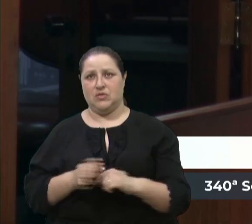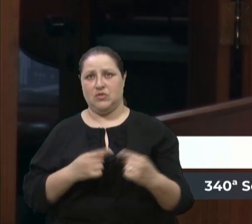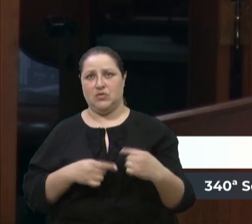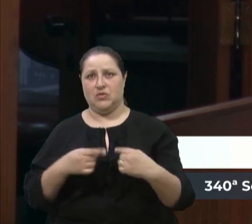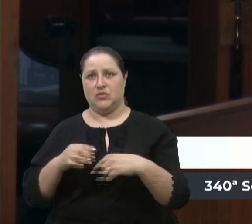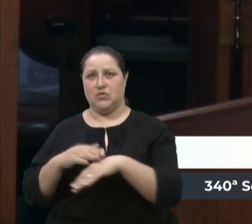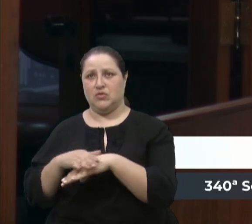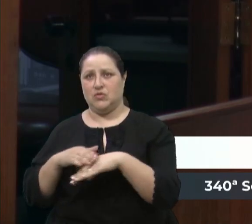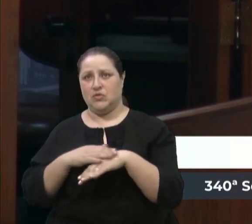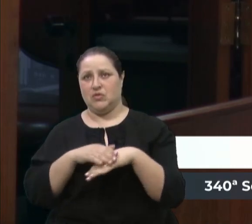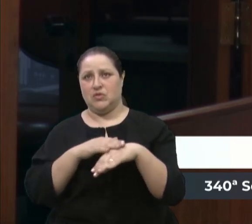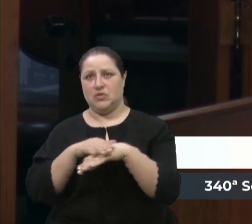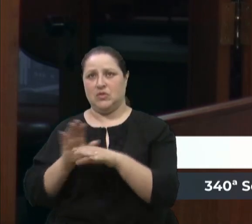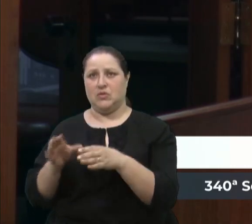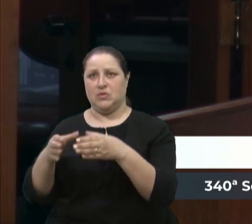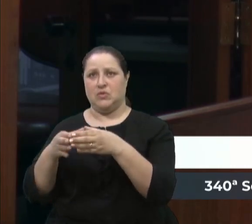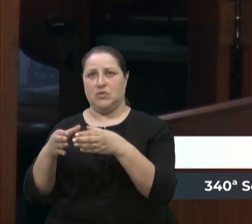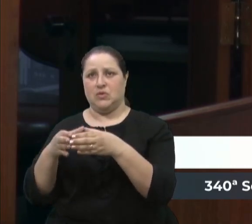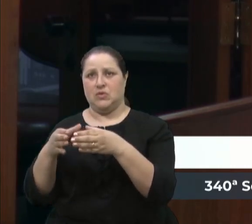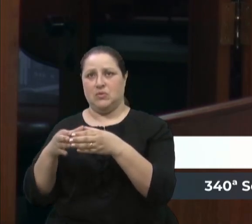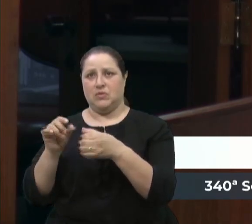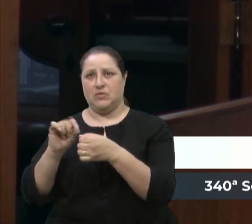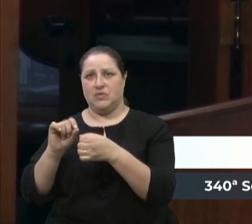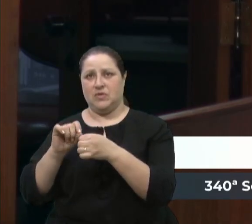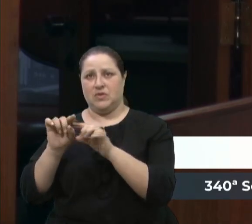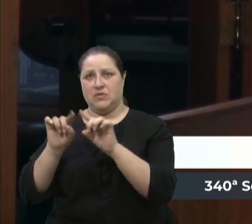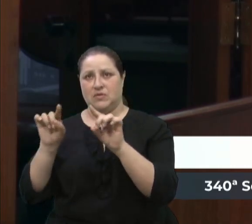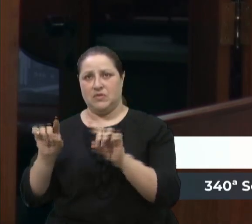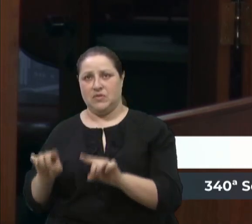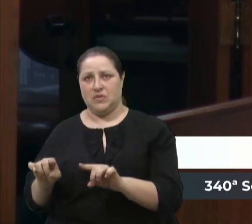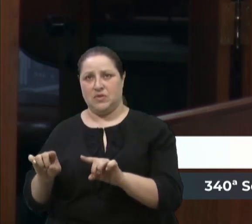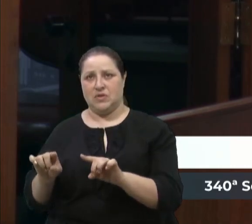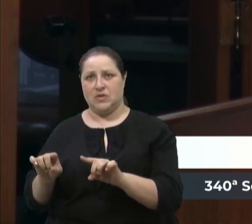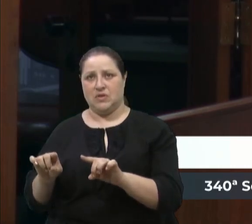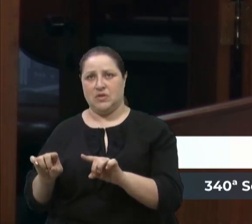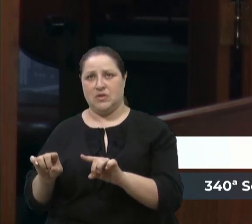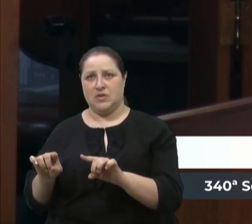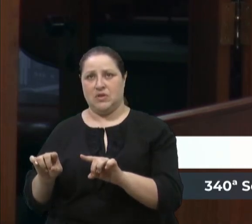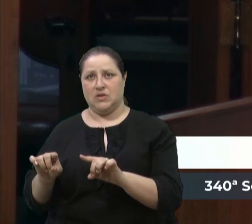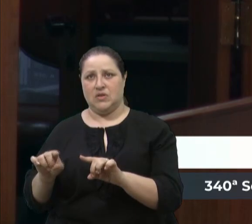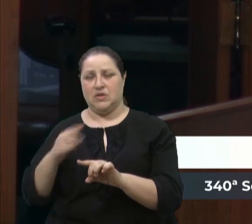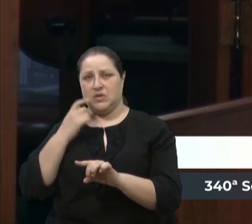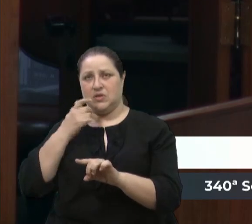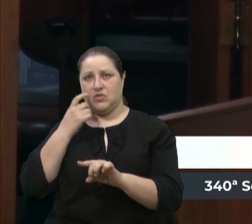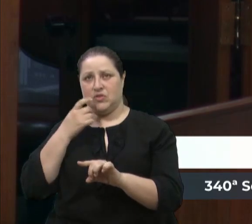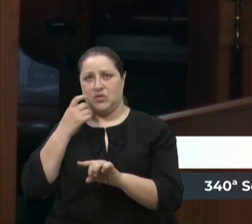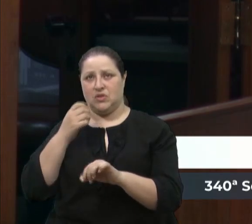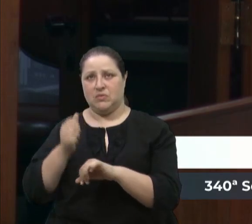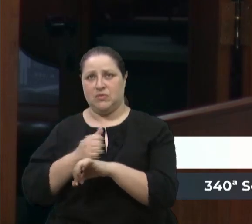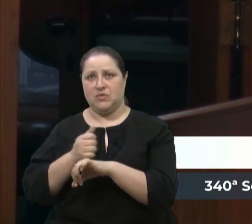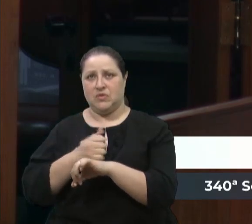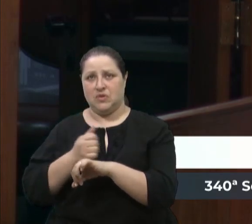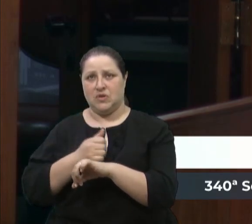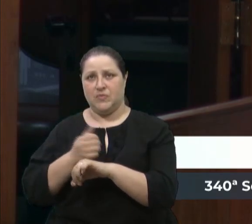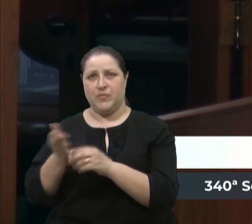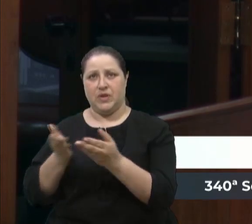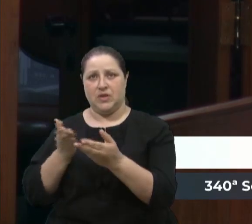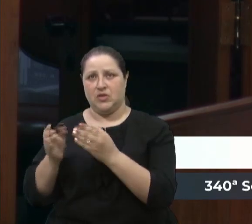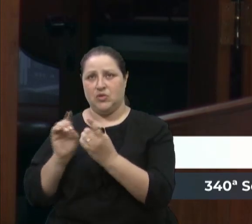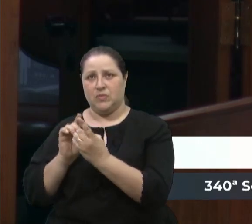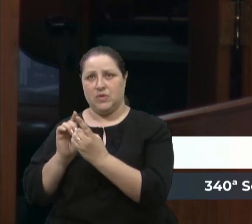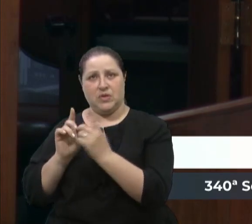discussão feita em conjunto com os funcionários, com os cirurgiões dentistas, o atendimento vai ser prestado da mesma